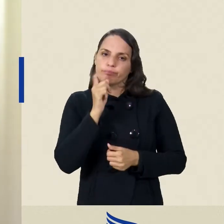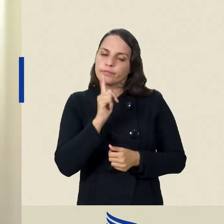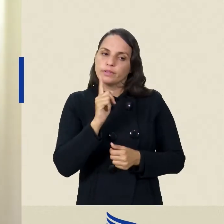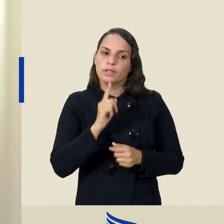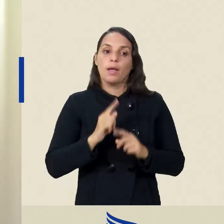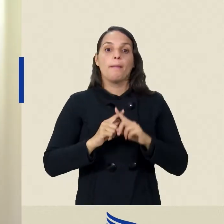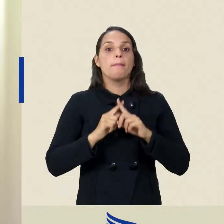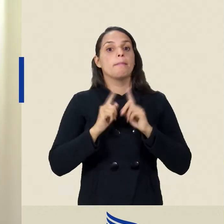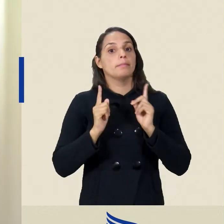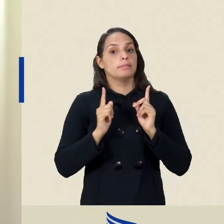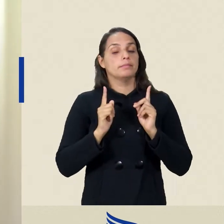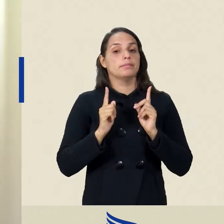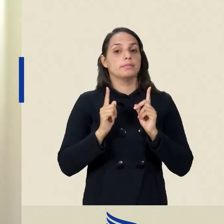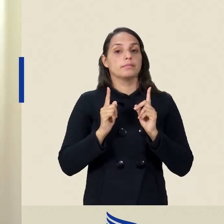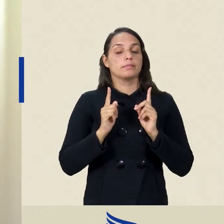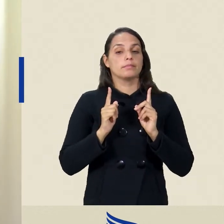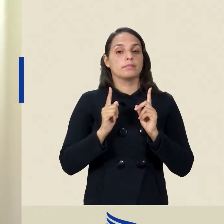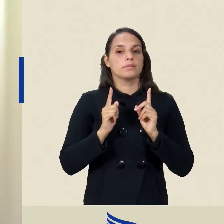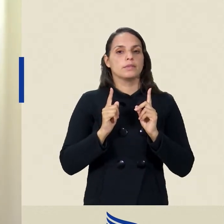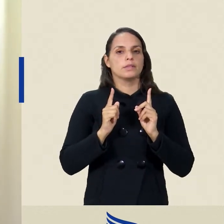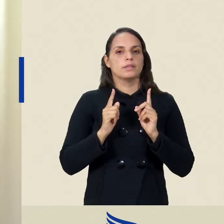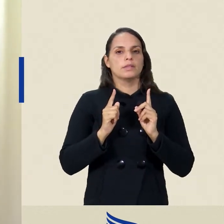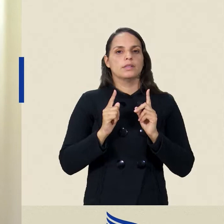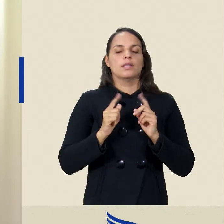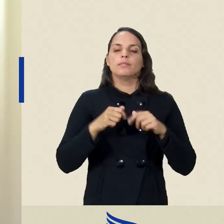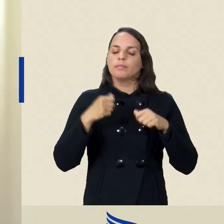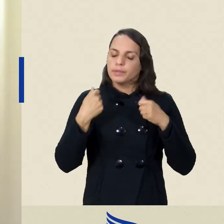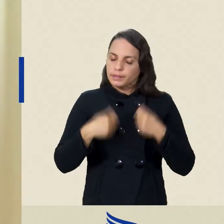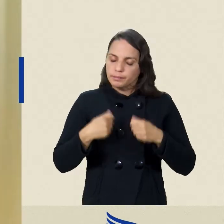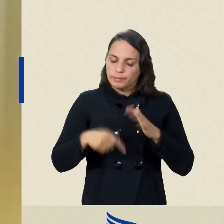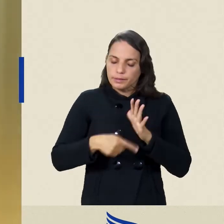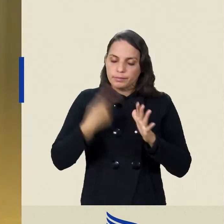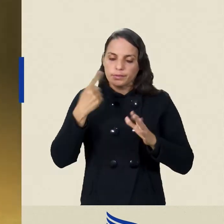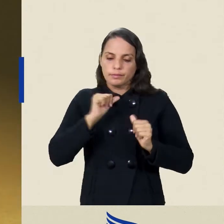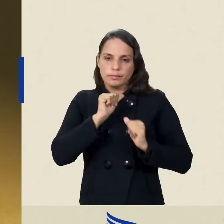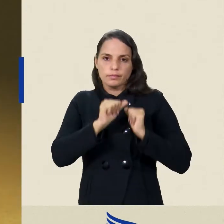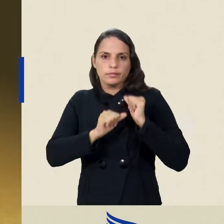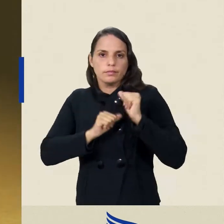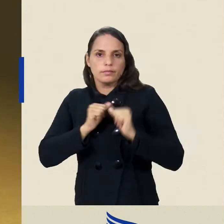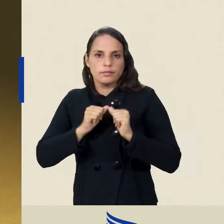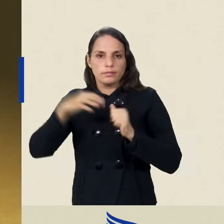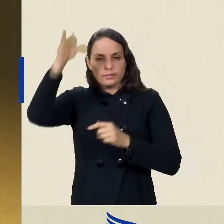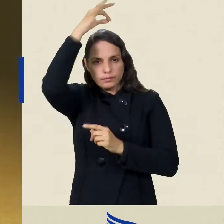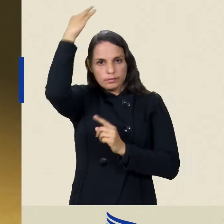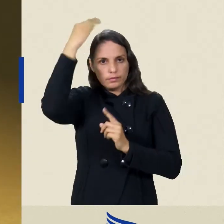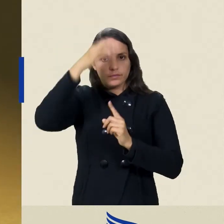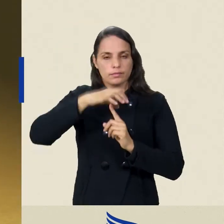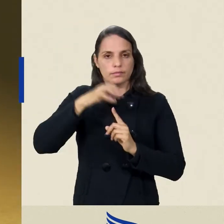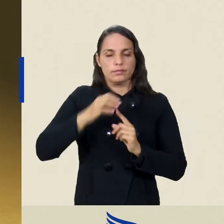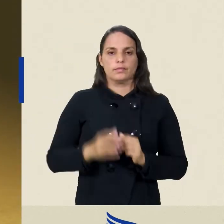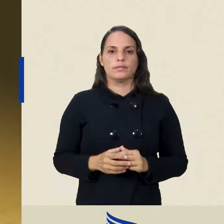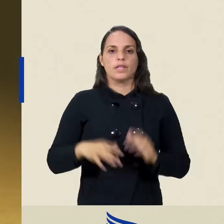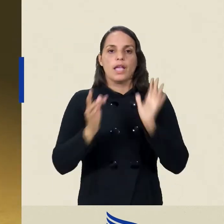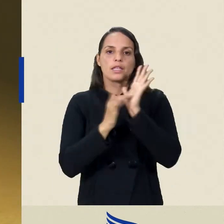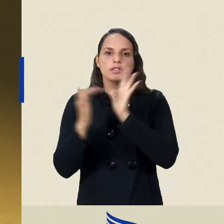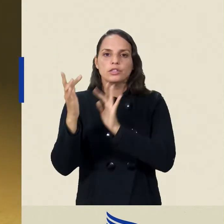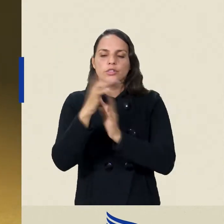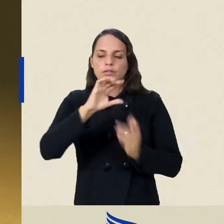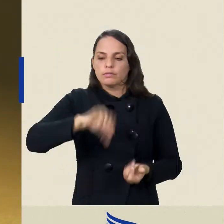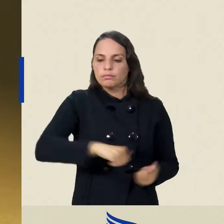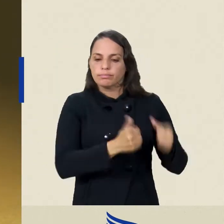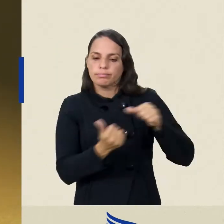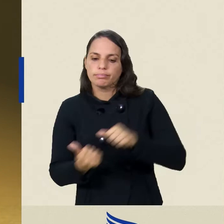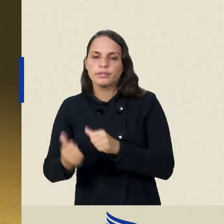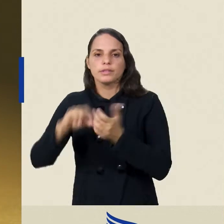mas isso jamais sem nascer do Espírito. Cristo fez do batismo o sinal de entrada no seu